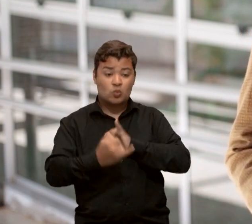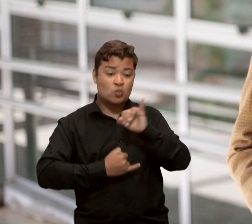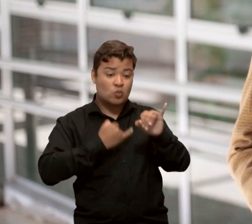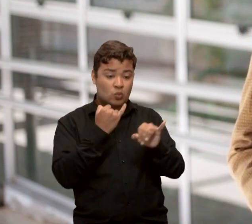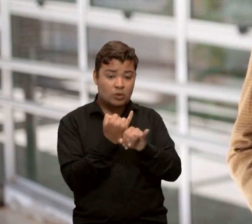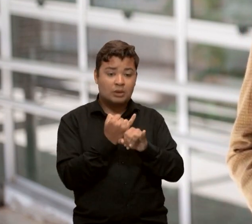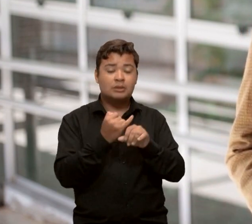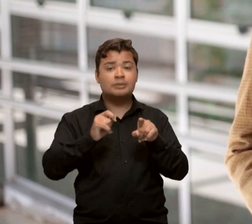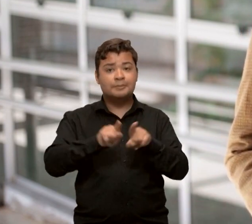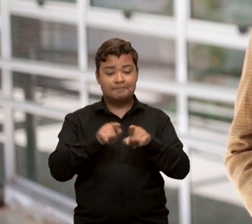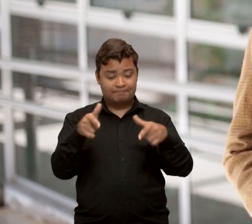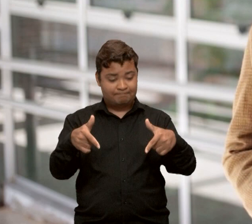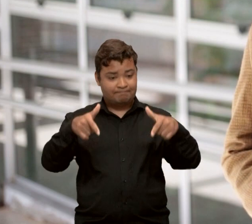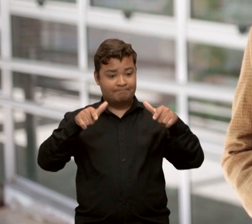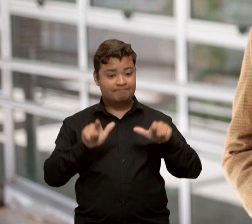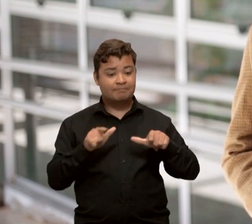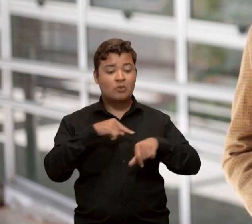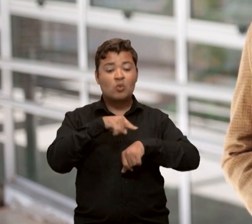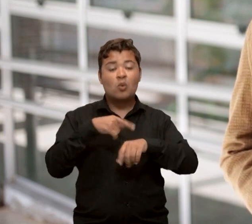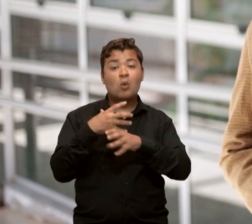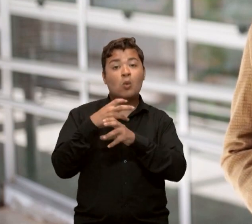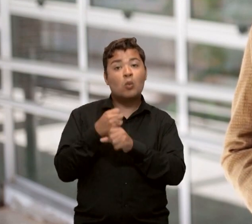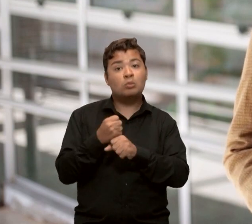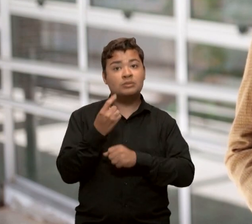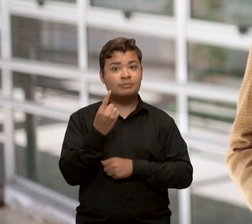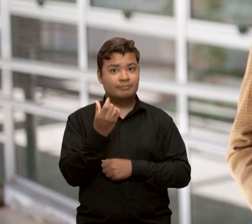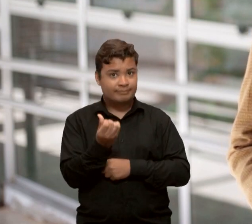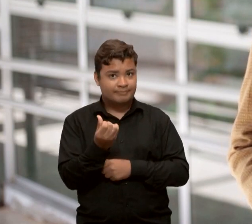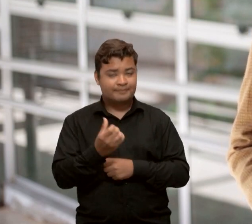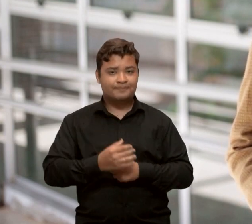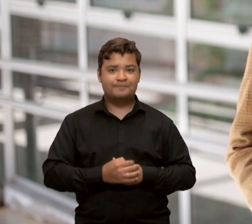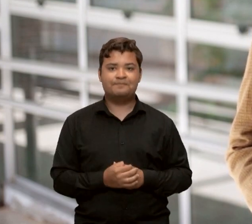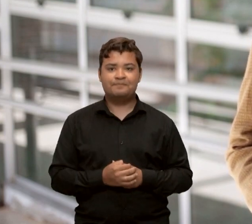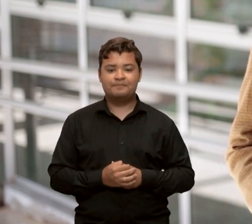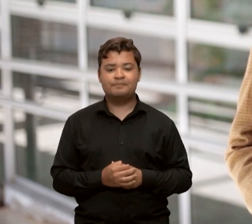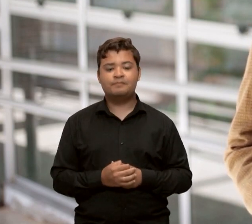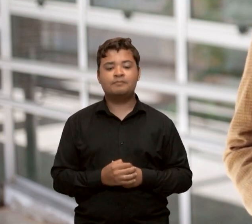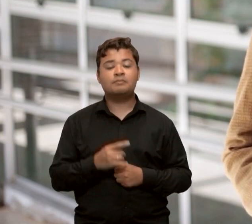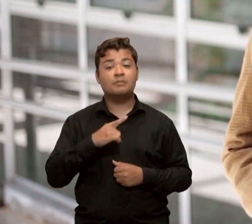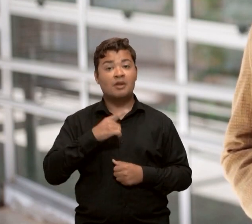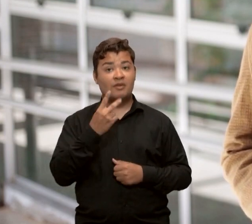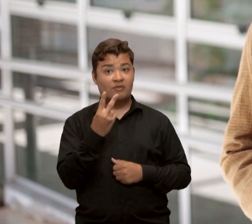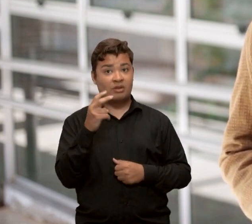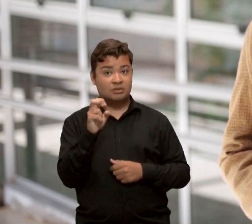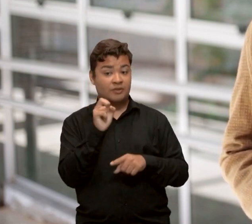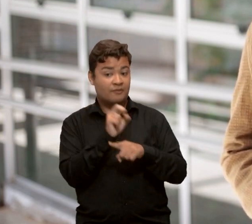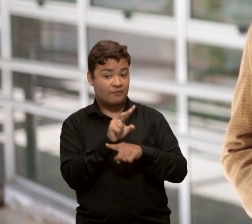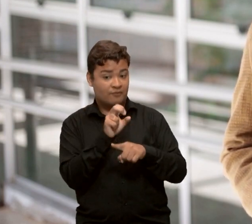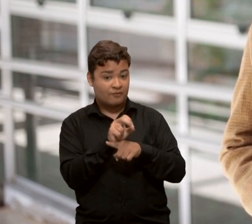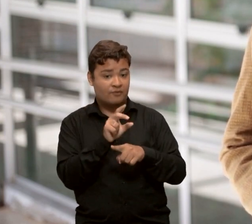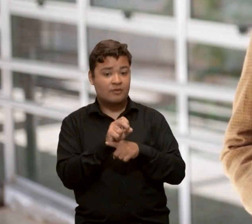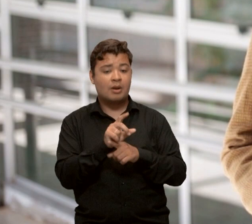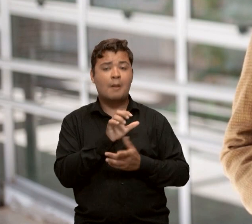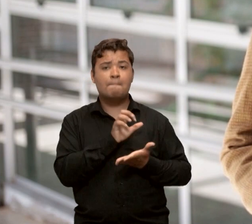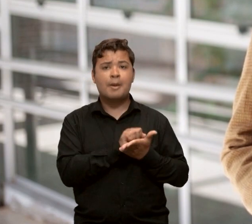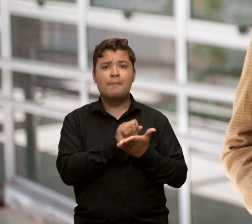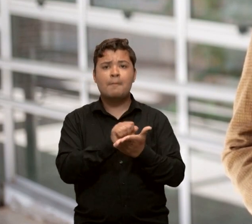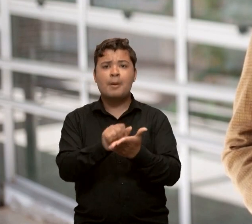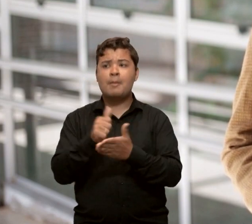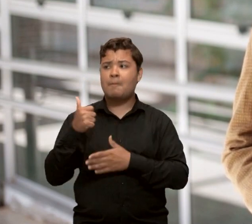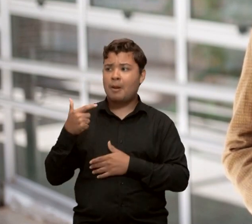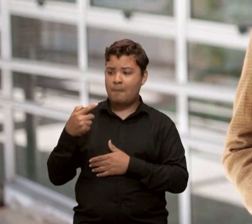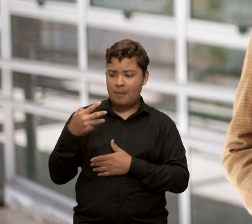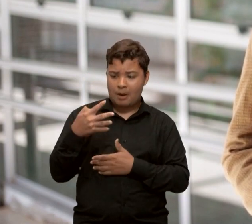oferecerão certificado de 16 horas. No total, são 25 vagas que serão preenchidas por ordem de